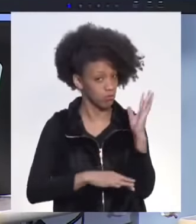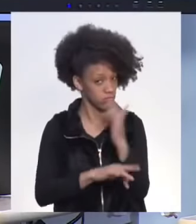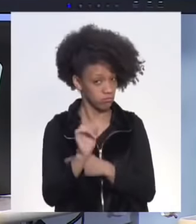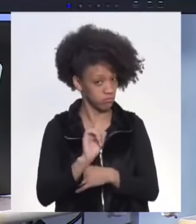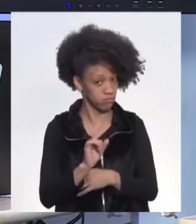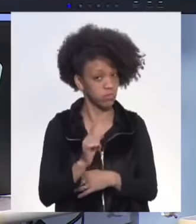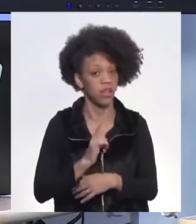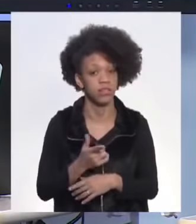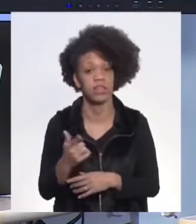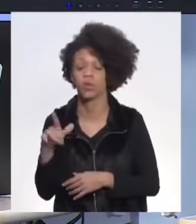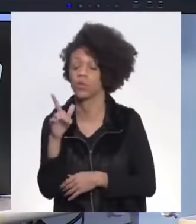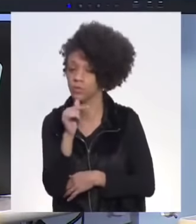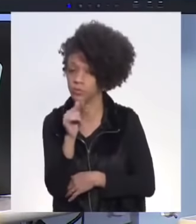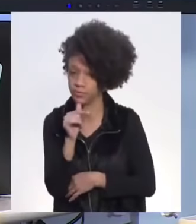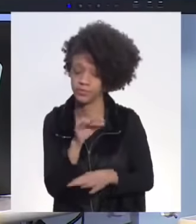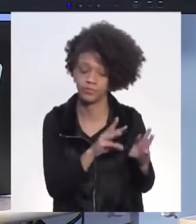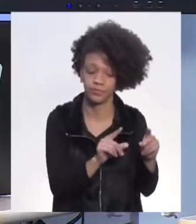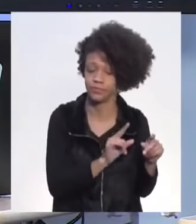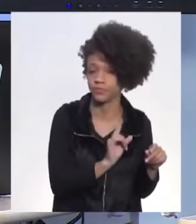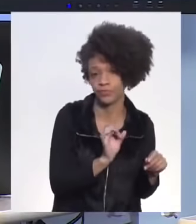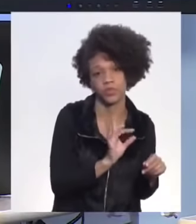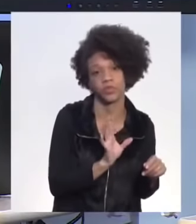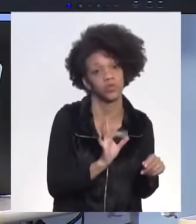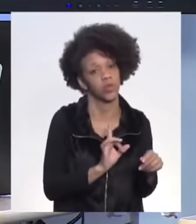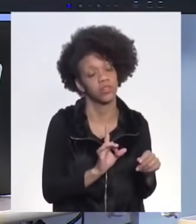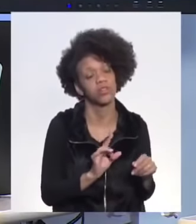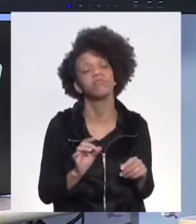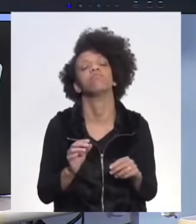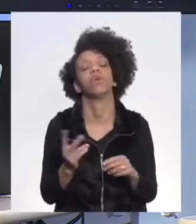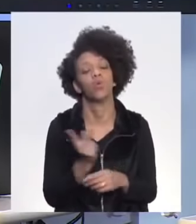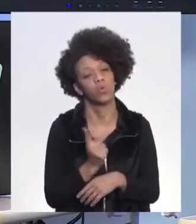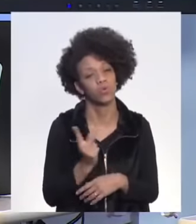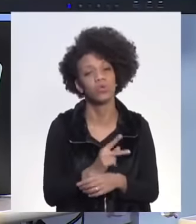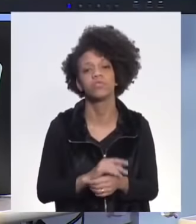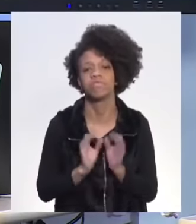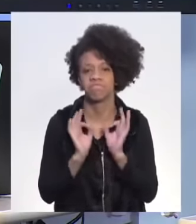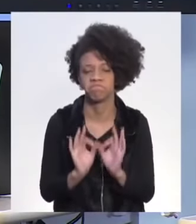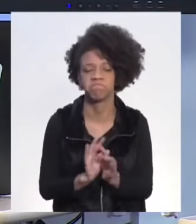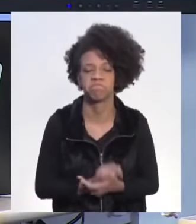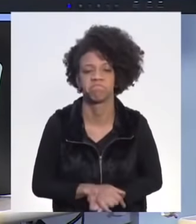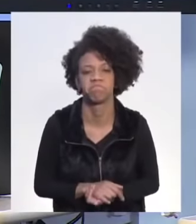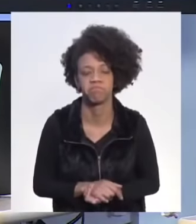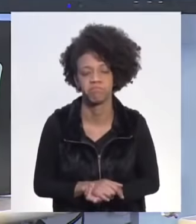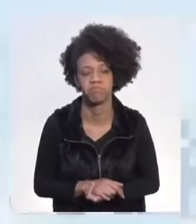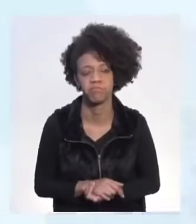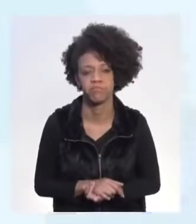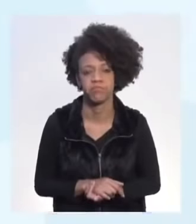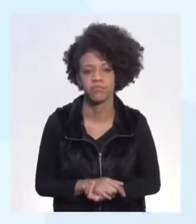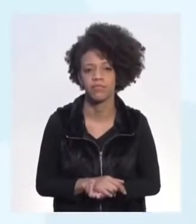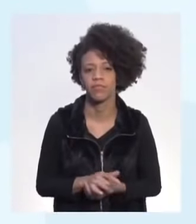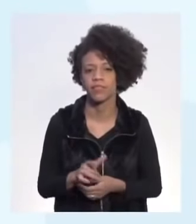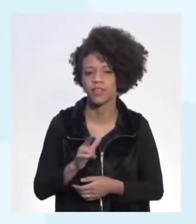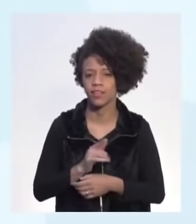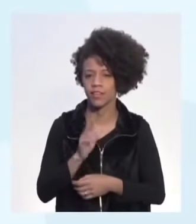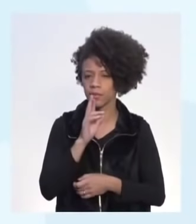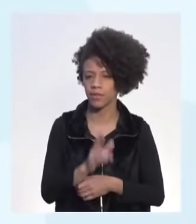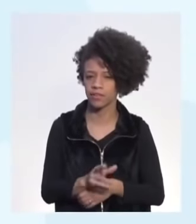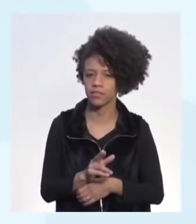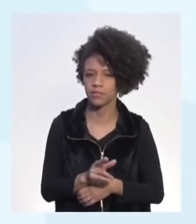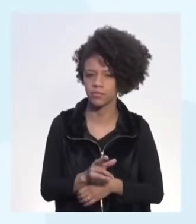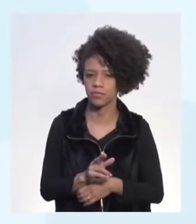o outro elemento aí, água. Mas vocês foram bem, acertaram. Aí, eita, que tem uma resposta aqui,